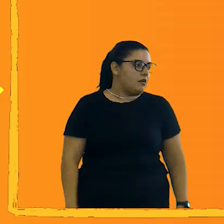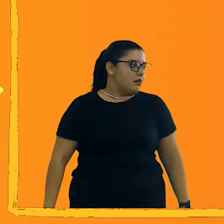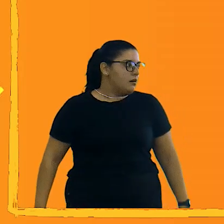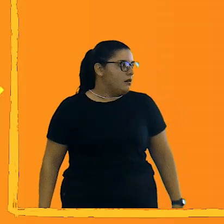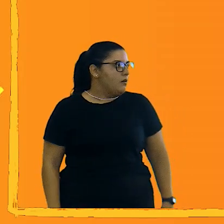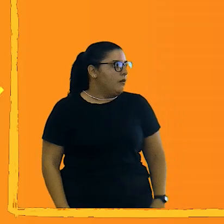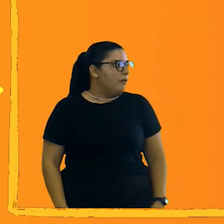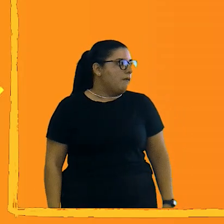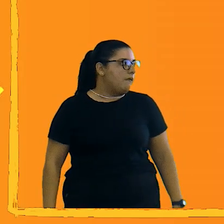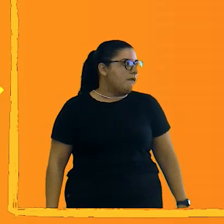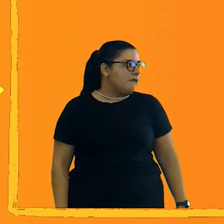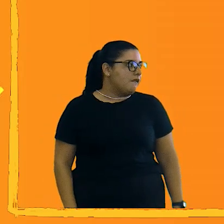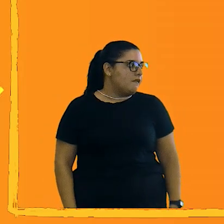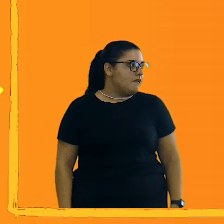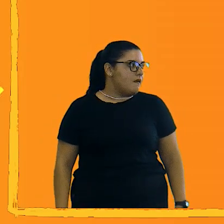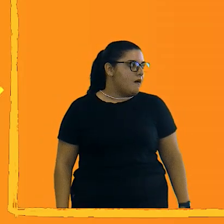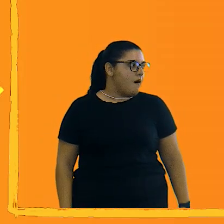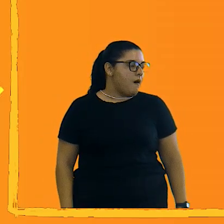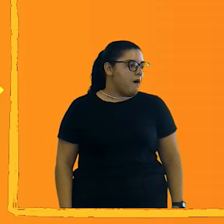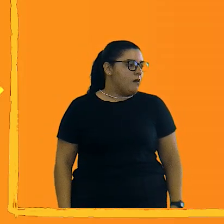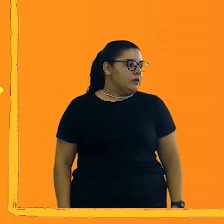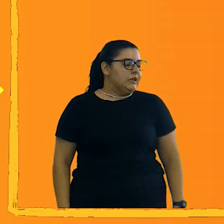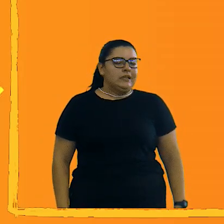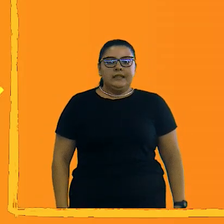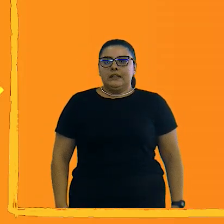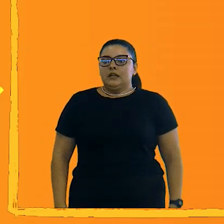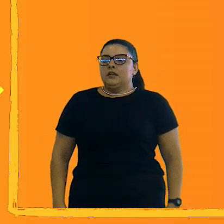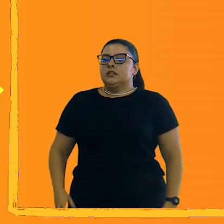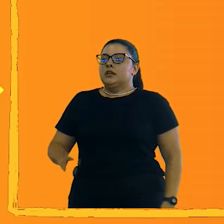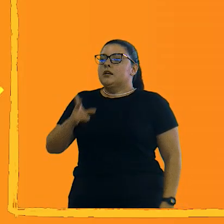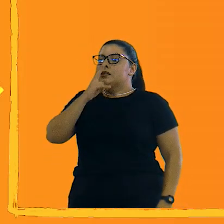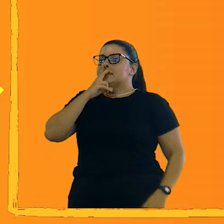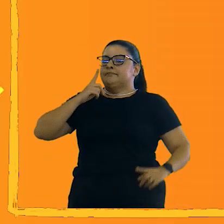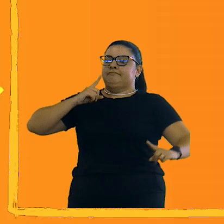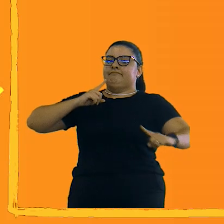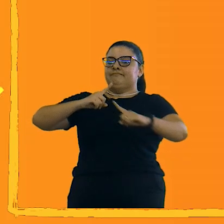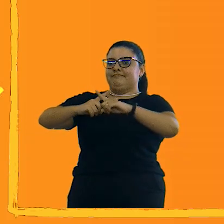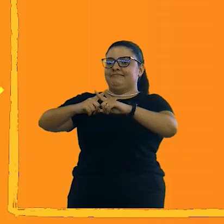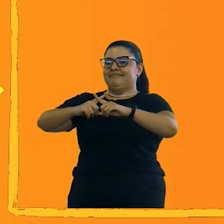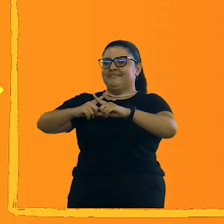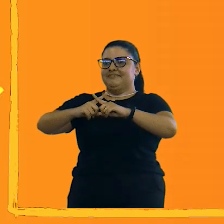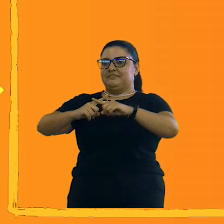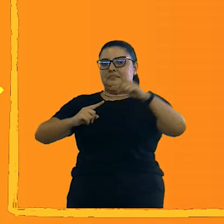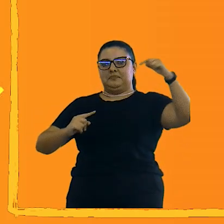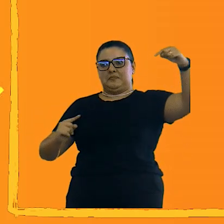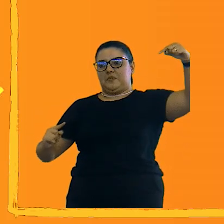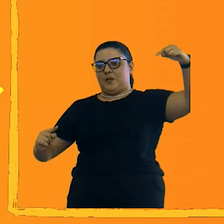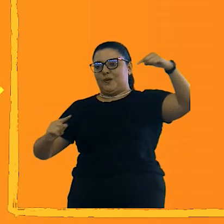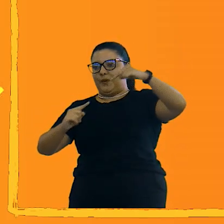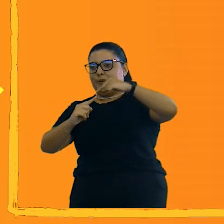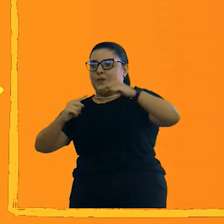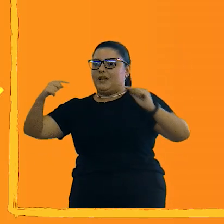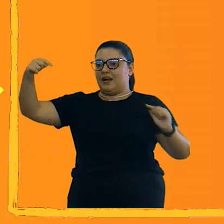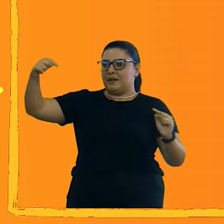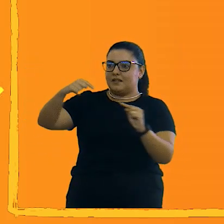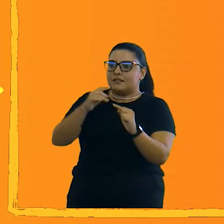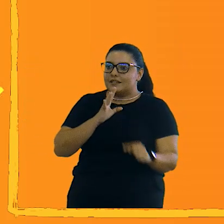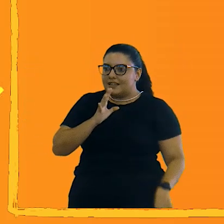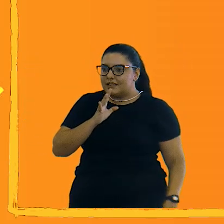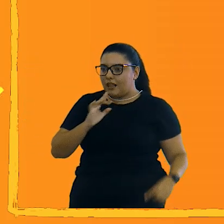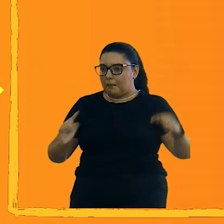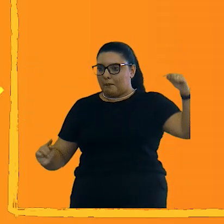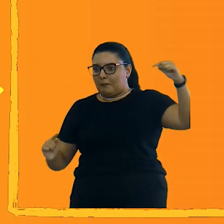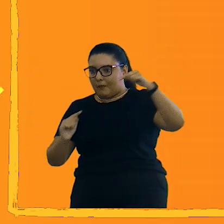proporção dessa gente multiplica em x faz a teoria da Xuxa né